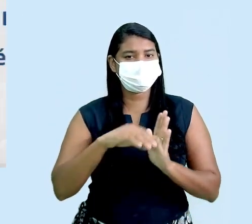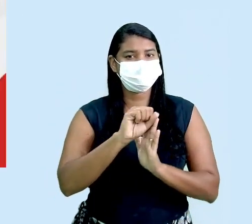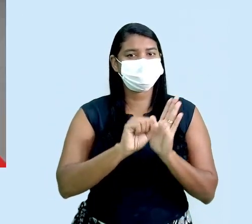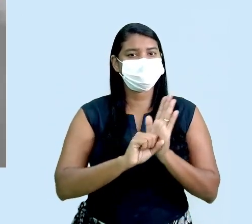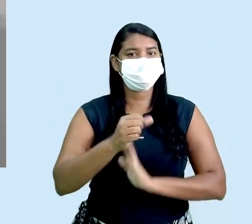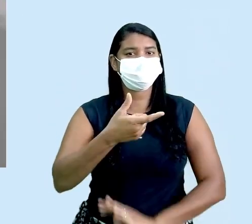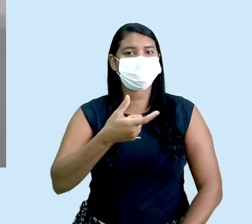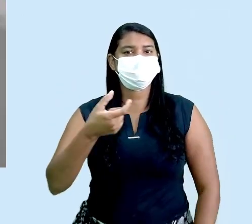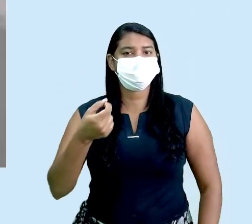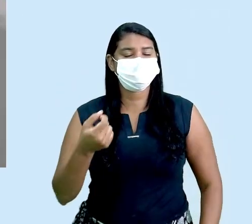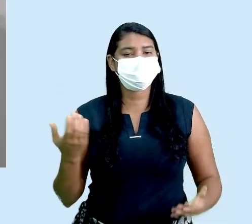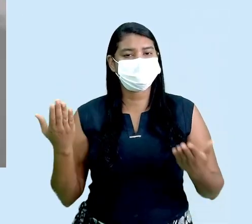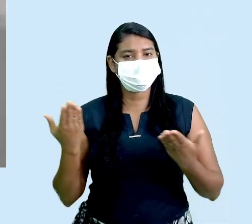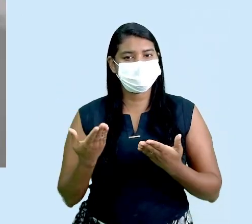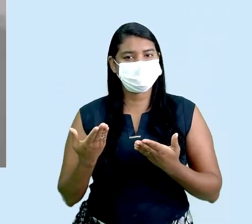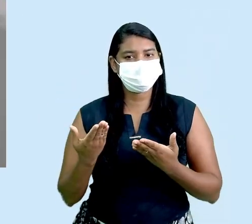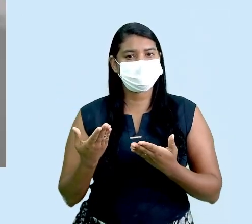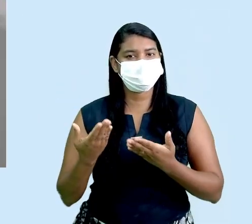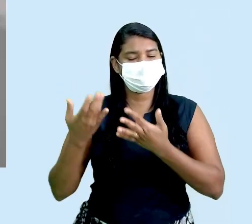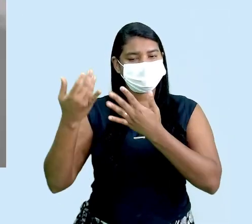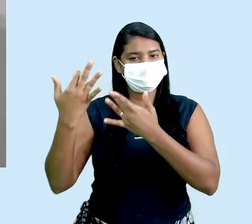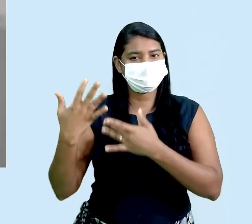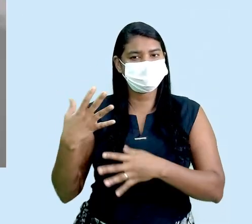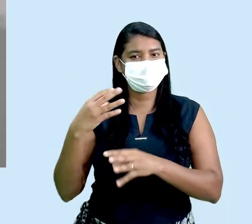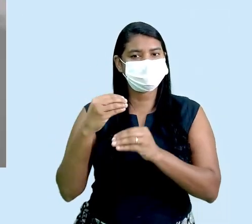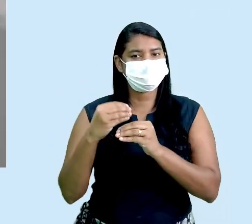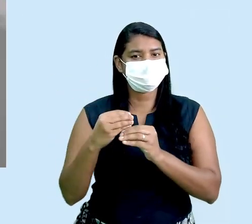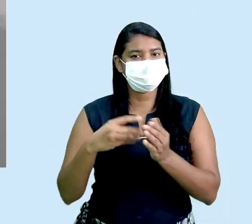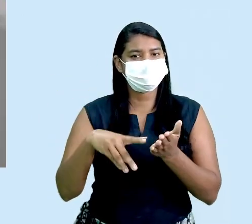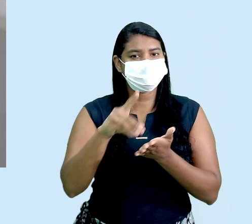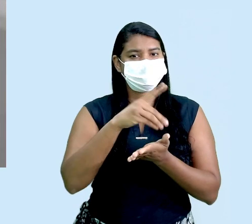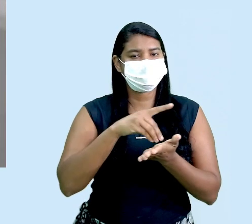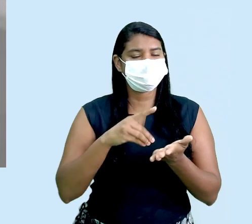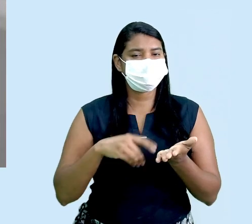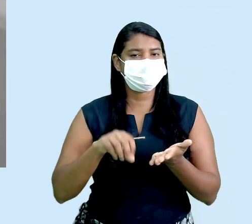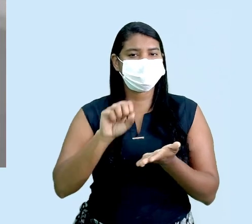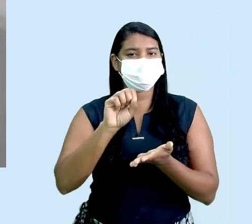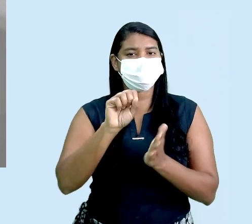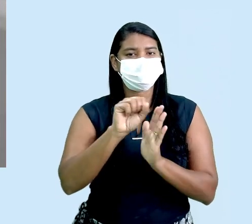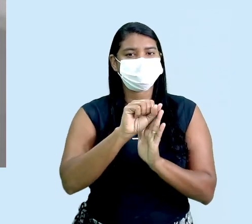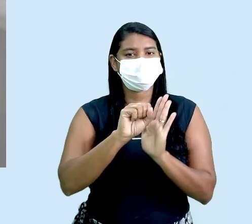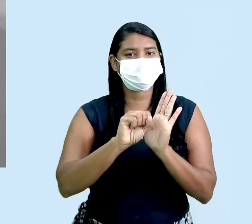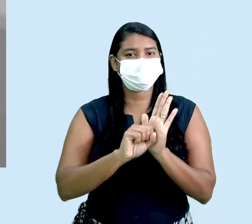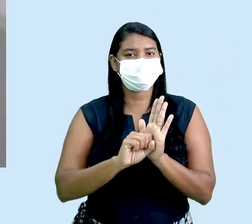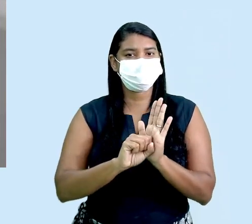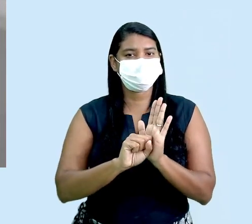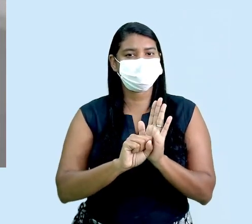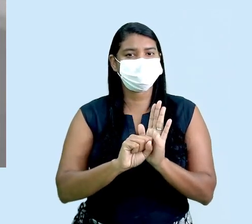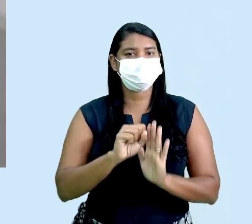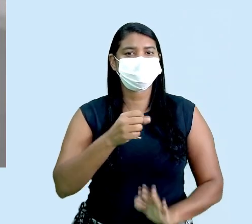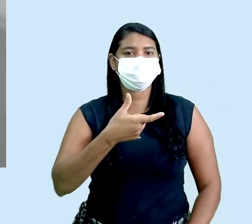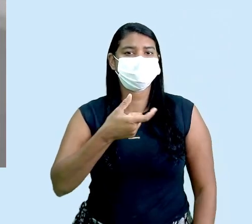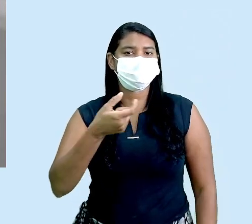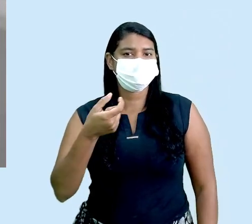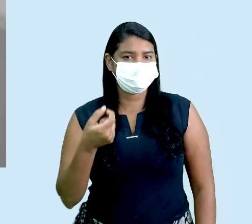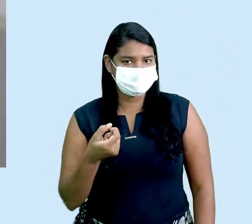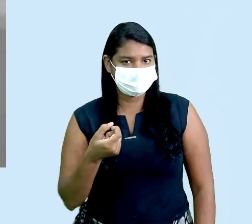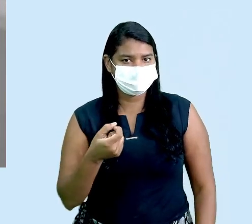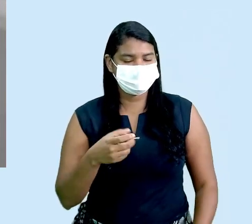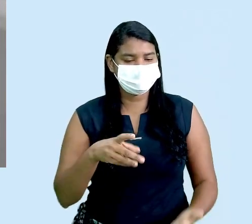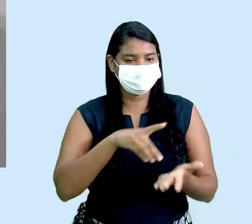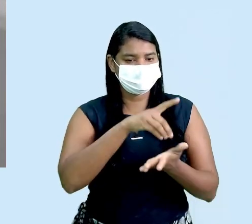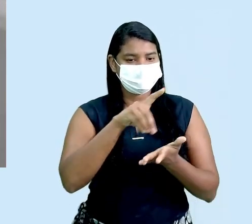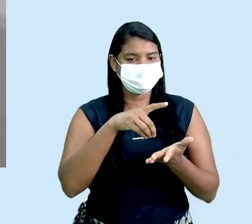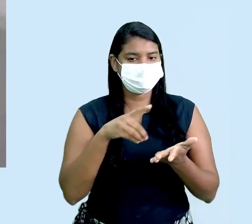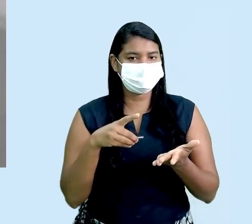agora nós vamos trabalhar um pouco sobre o design no século XX, sendo que o século XX é tido por muitos como o século do design,